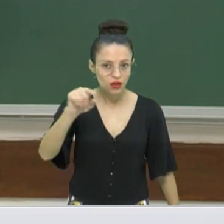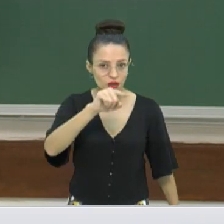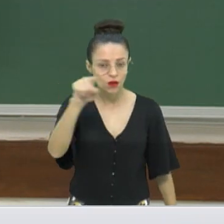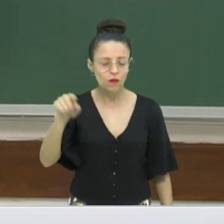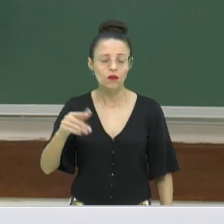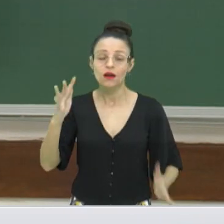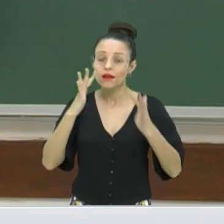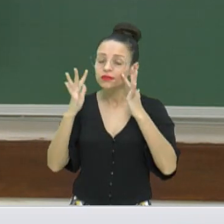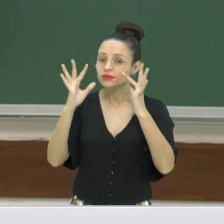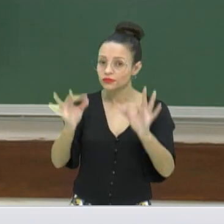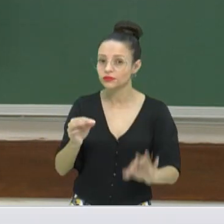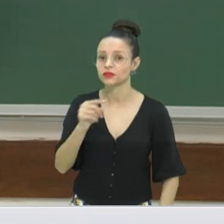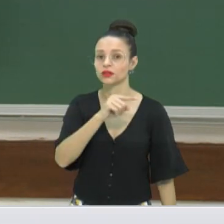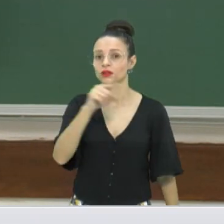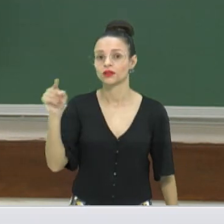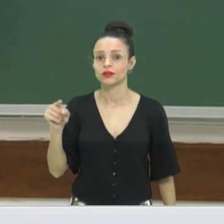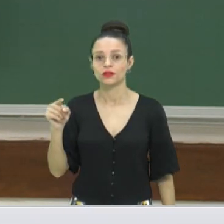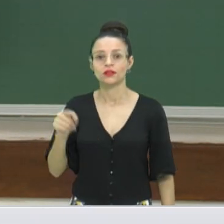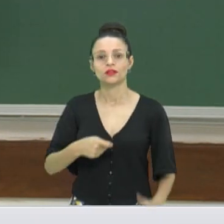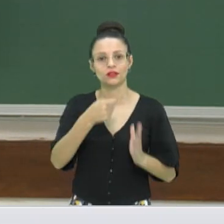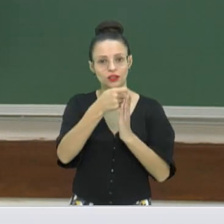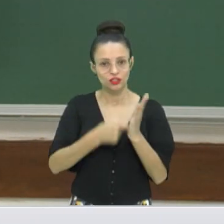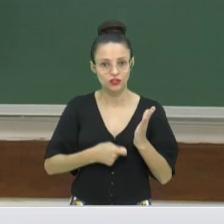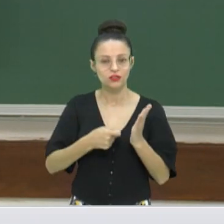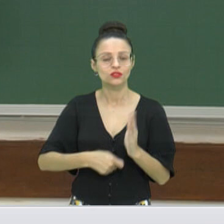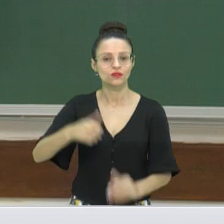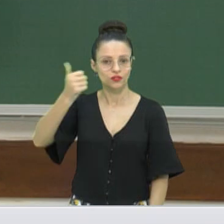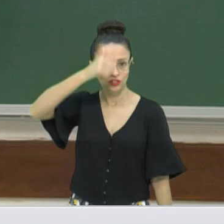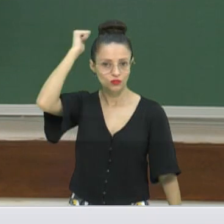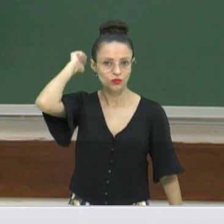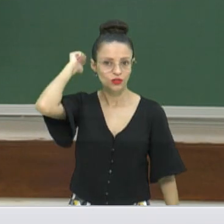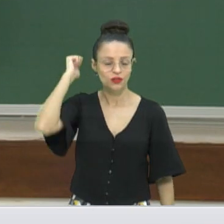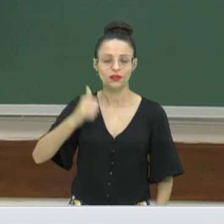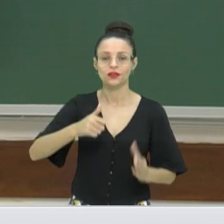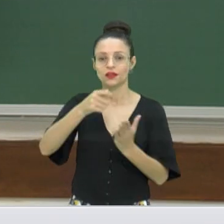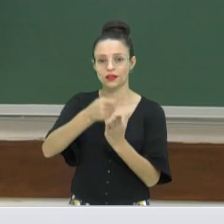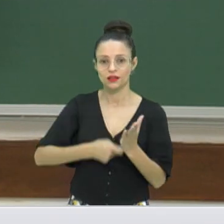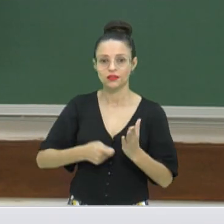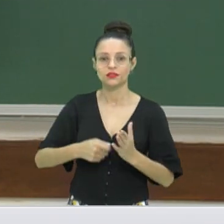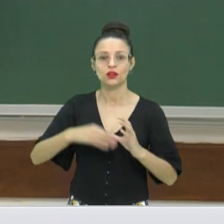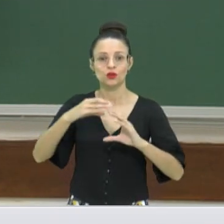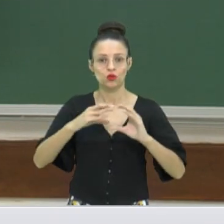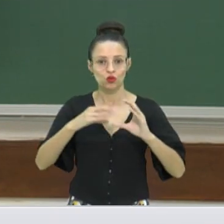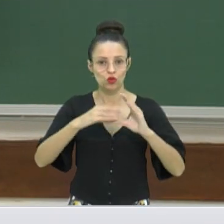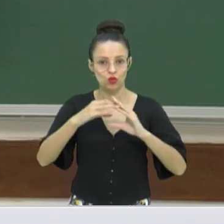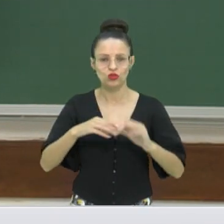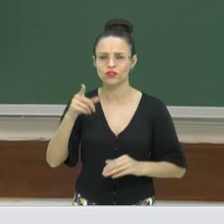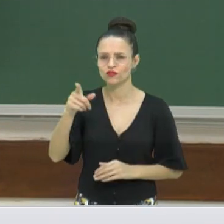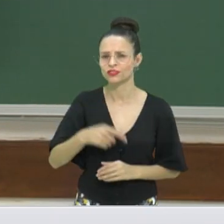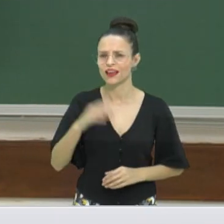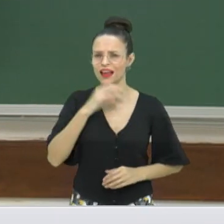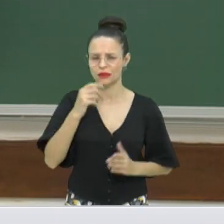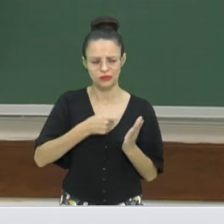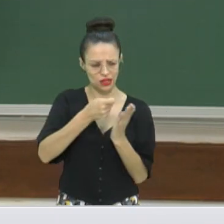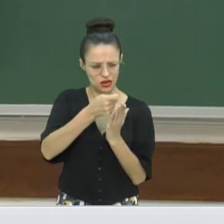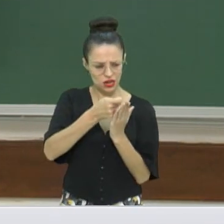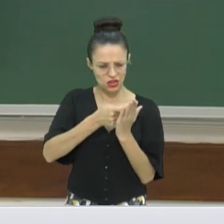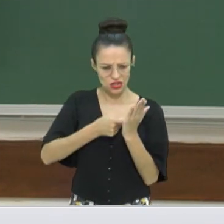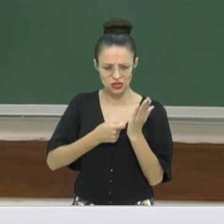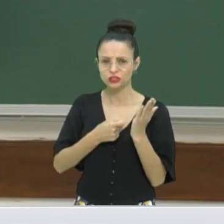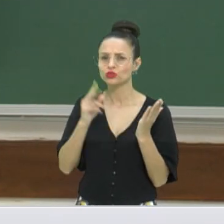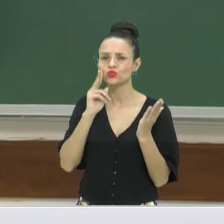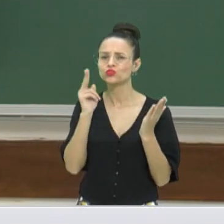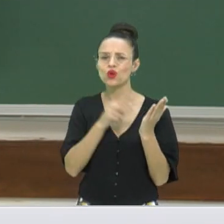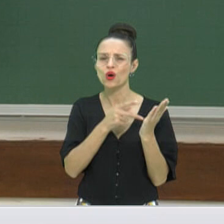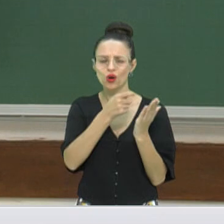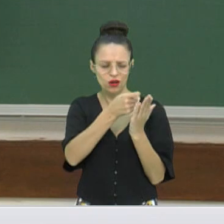outra coisa para você. Redação de vestibular, redação de concurso. Você faz tão correndo e não